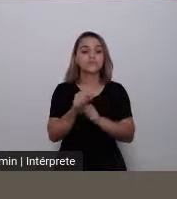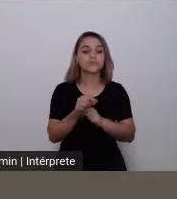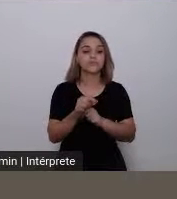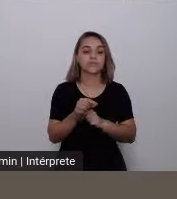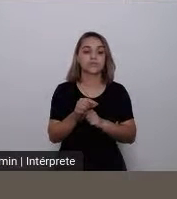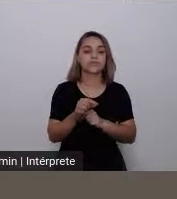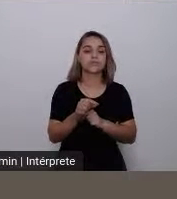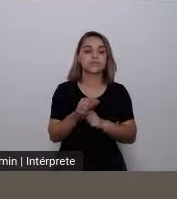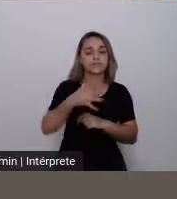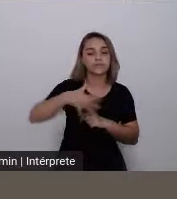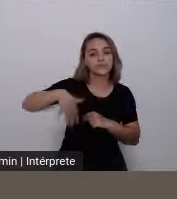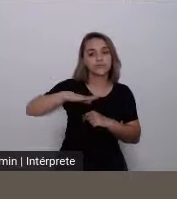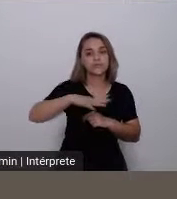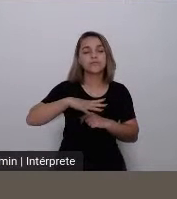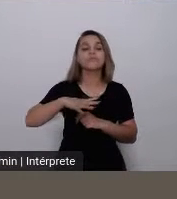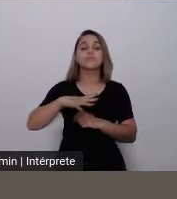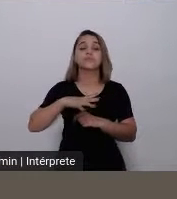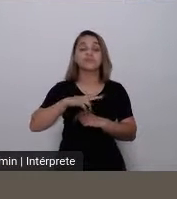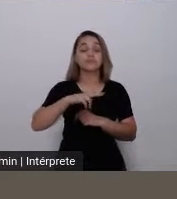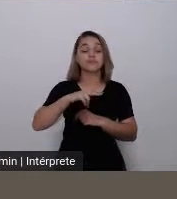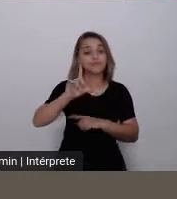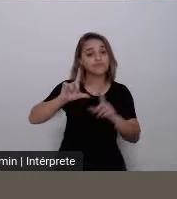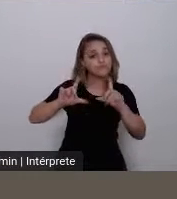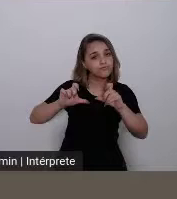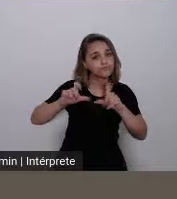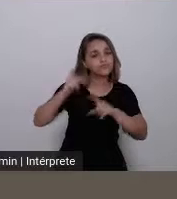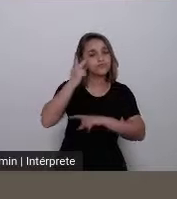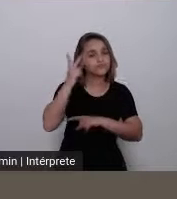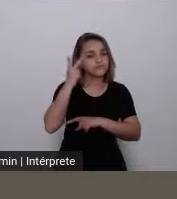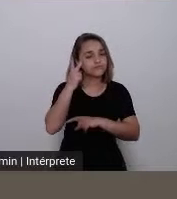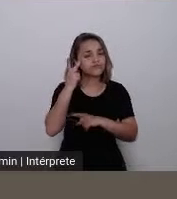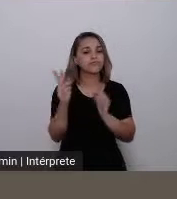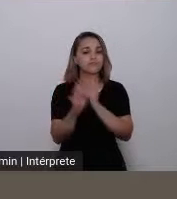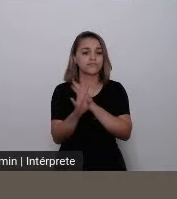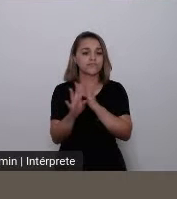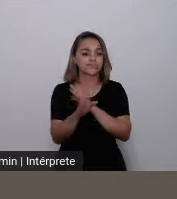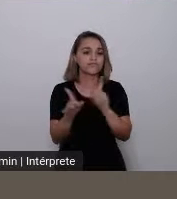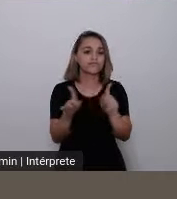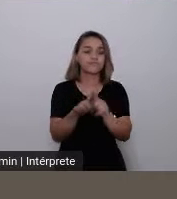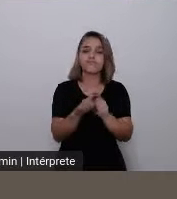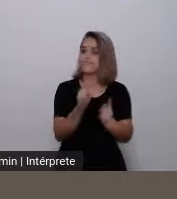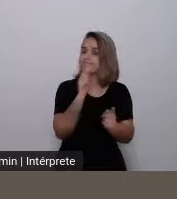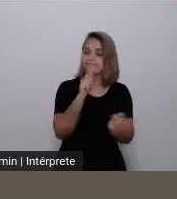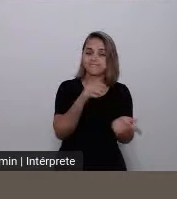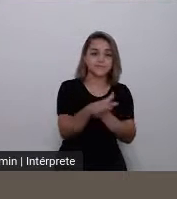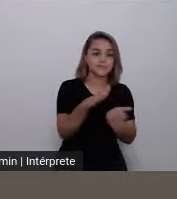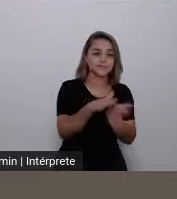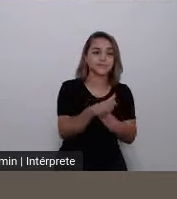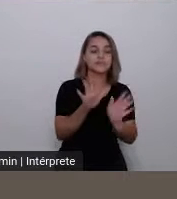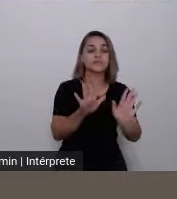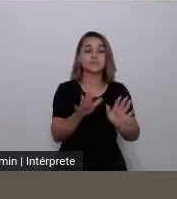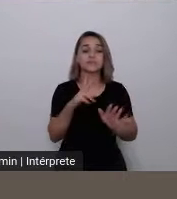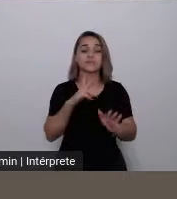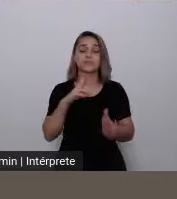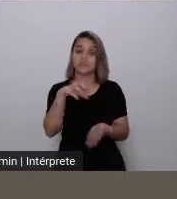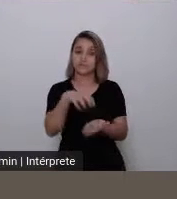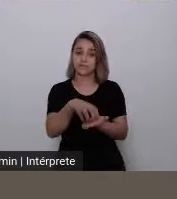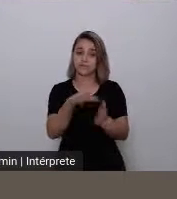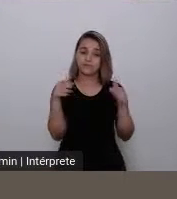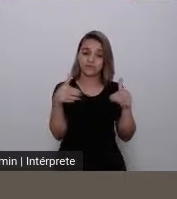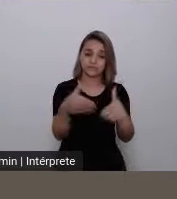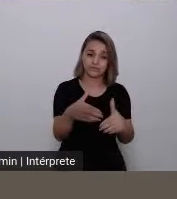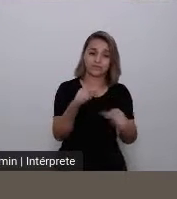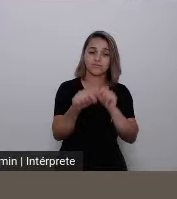campo da fotografia paulistana. Não publicado, infelizmente. A edição, que tem como núcleo central intitulado Pensando